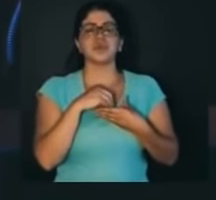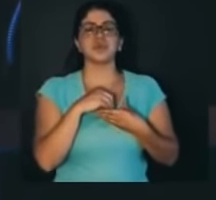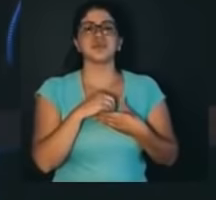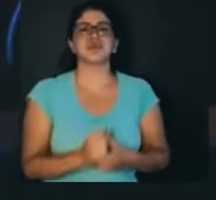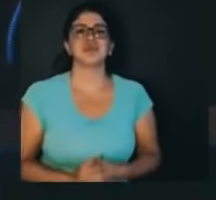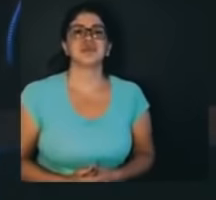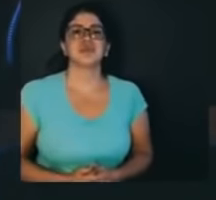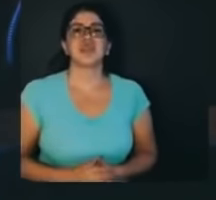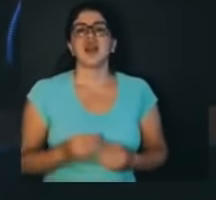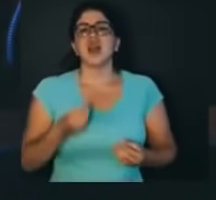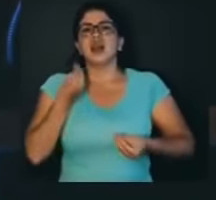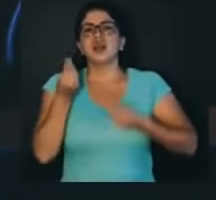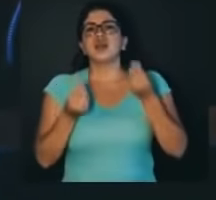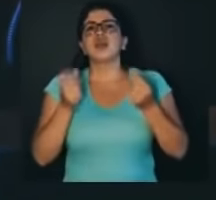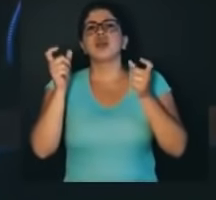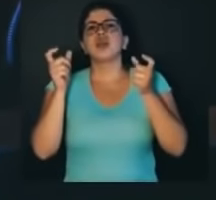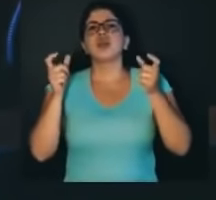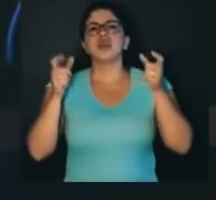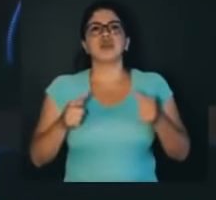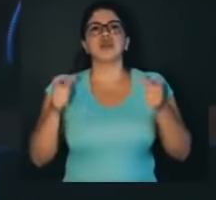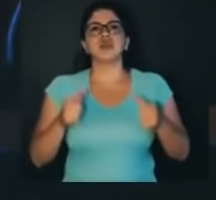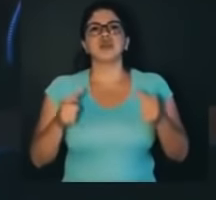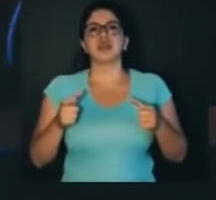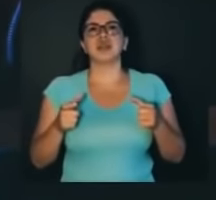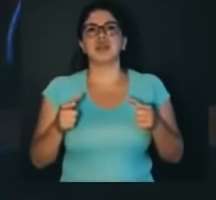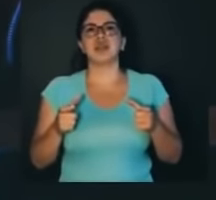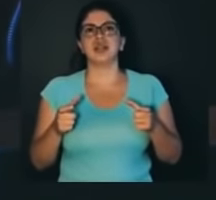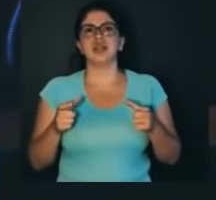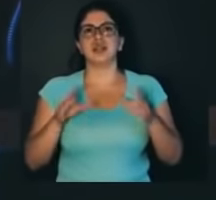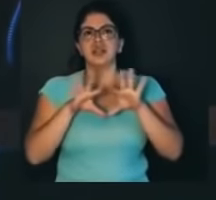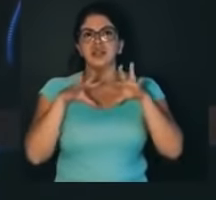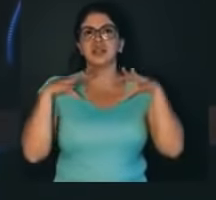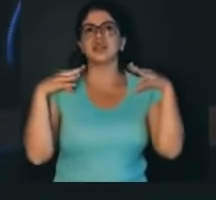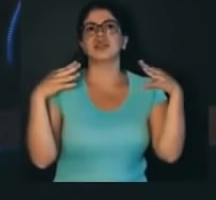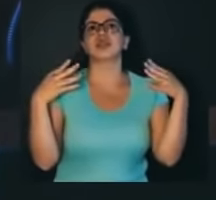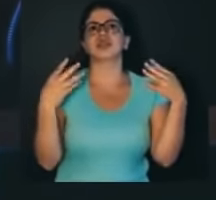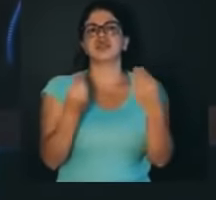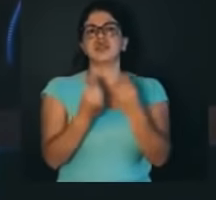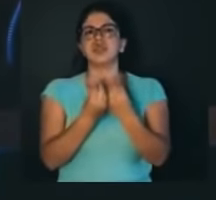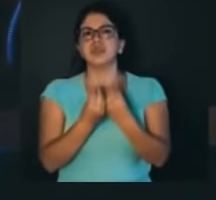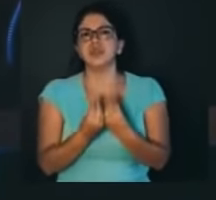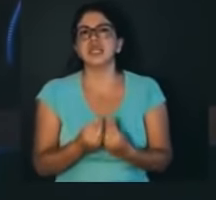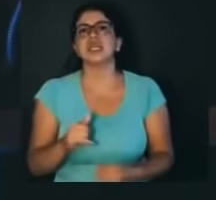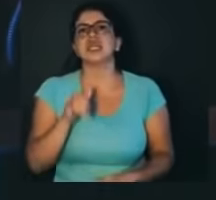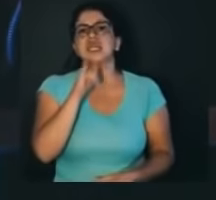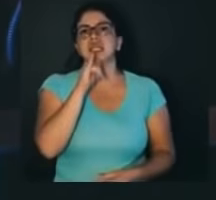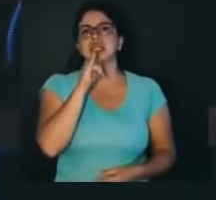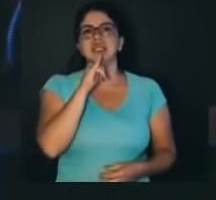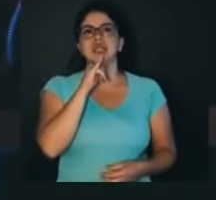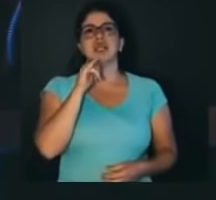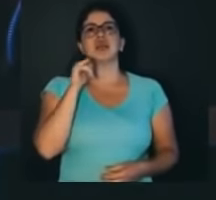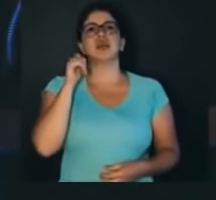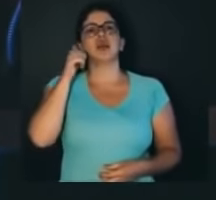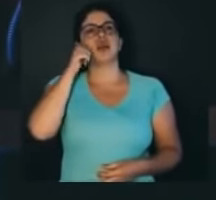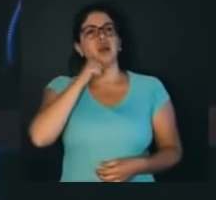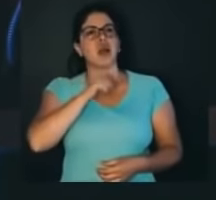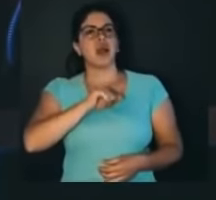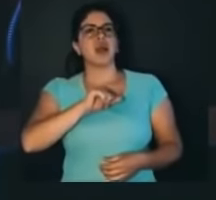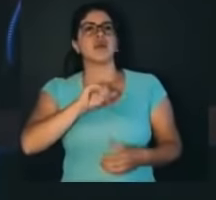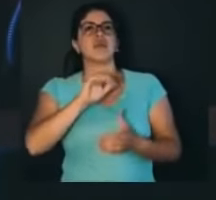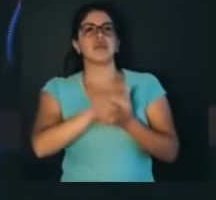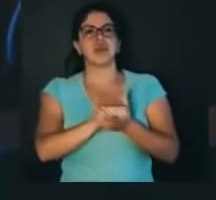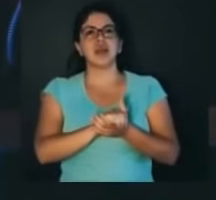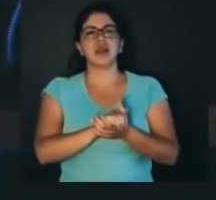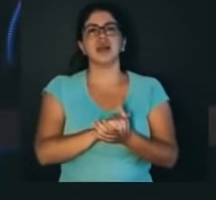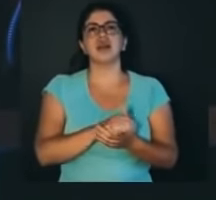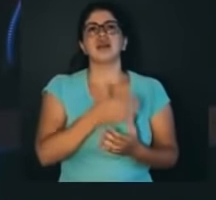Acontece muito entre os cônjuges. Marido e mulher, momento de briga. É um momento propício para que